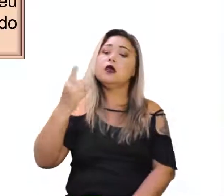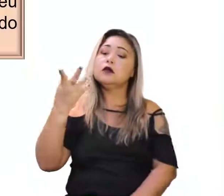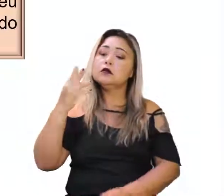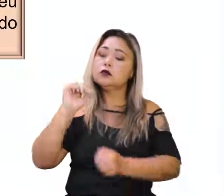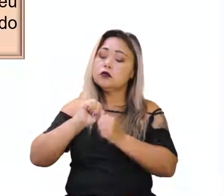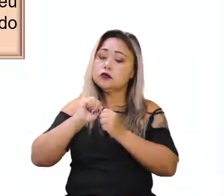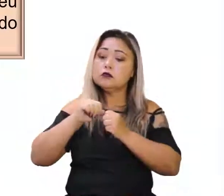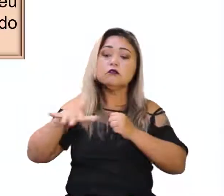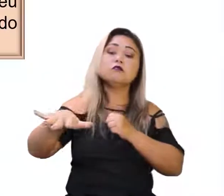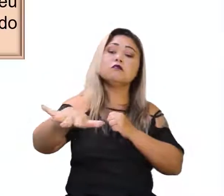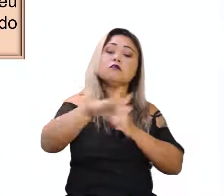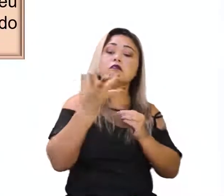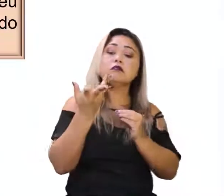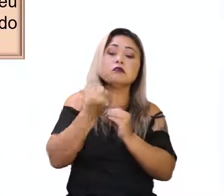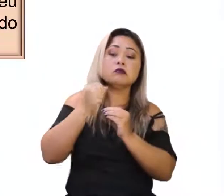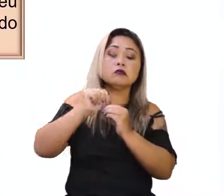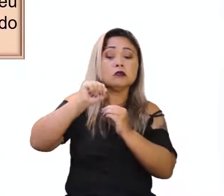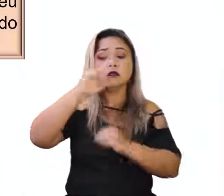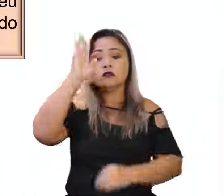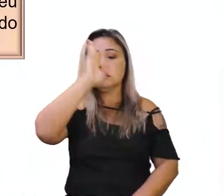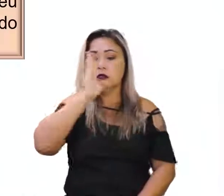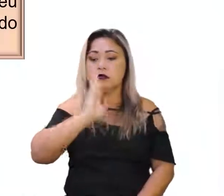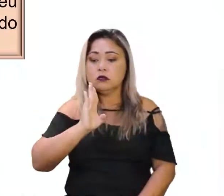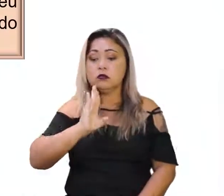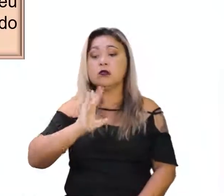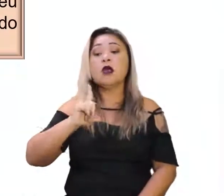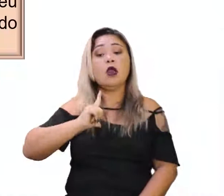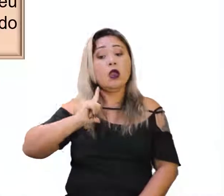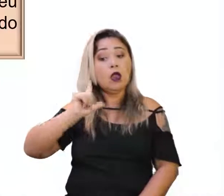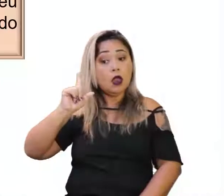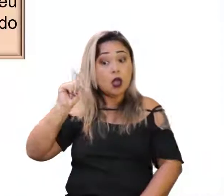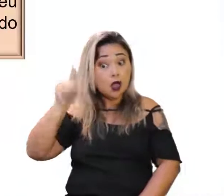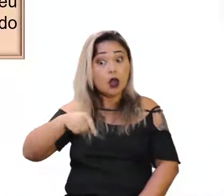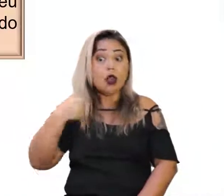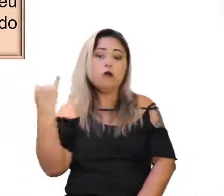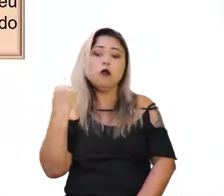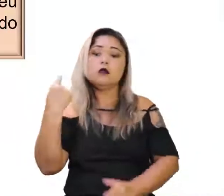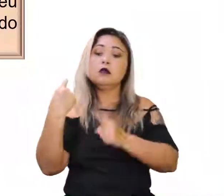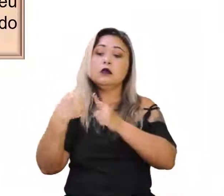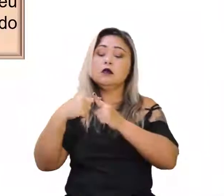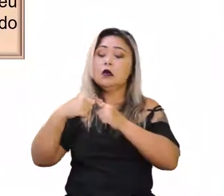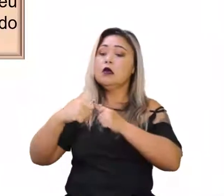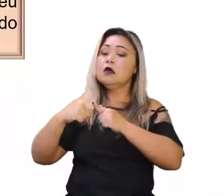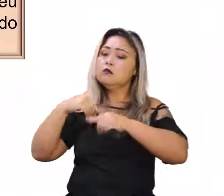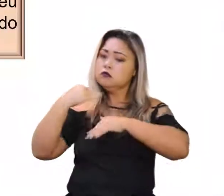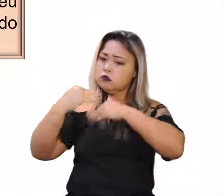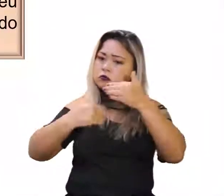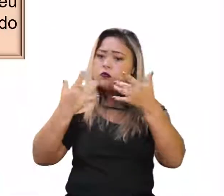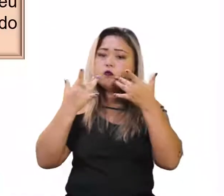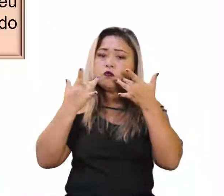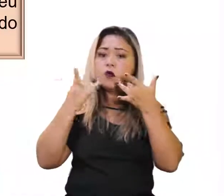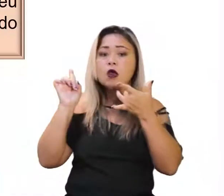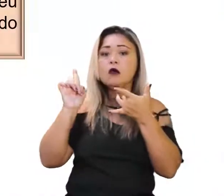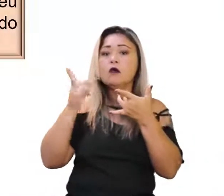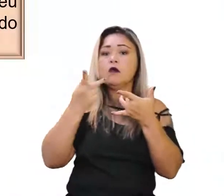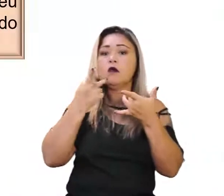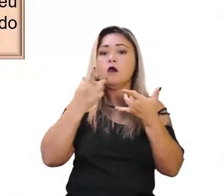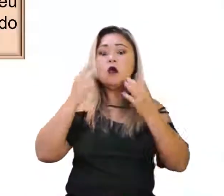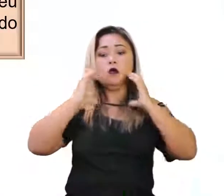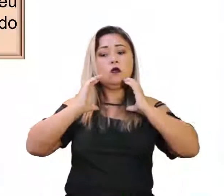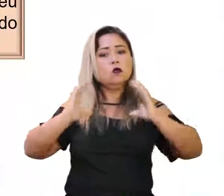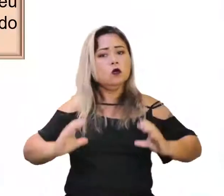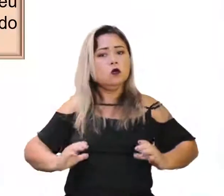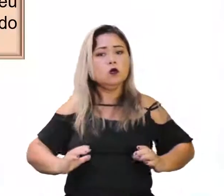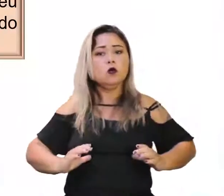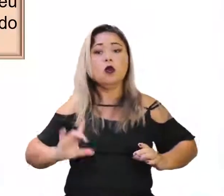grande no desenvolvimento do teatro do Brasil. Ele falava o seguinte, ó, ser cidadão não é